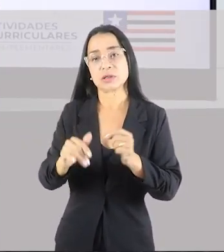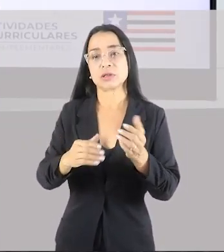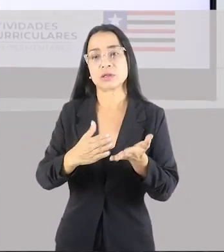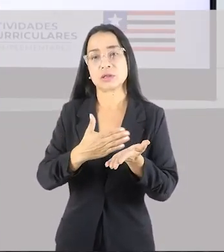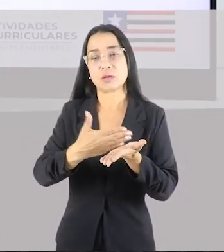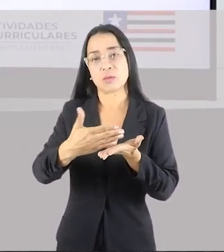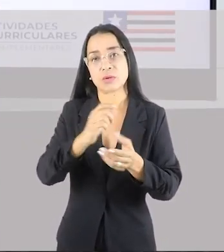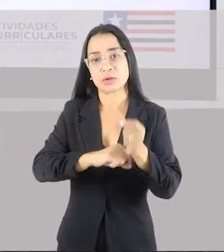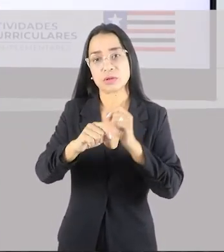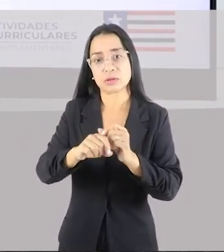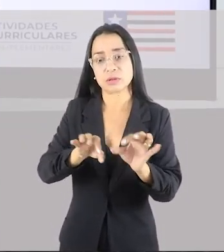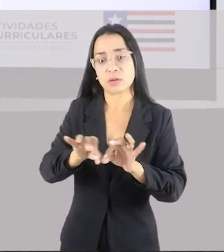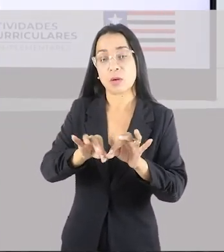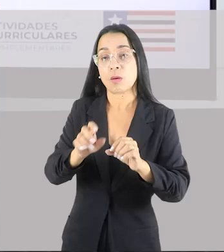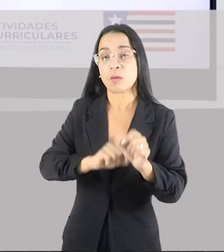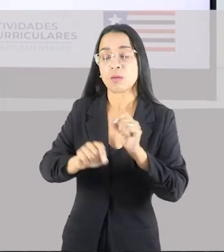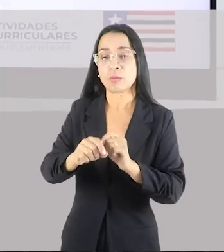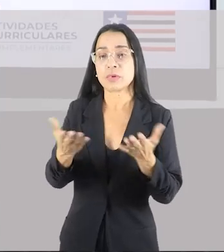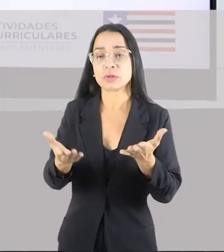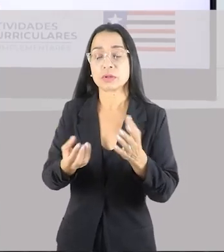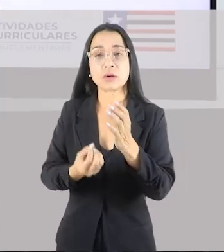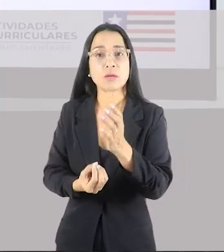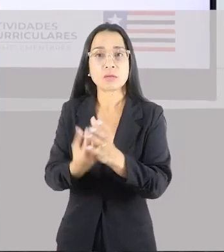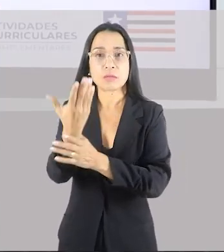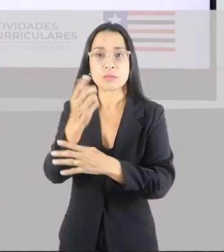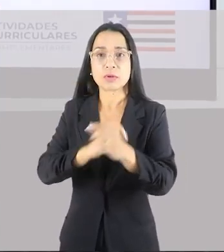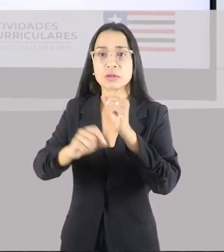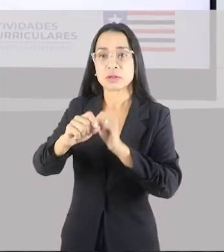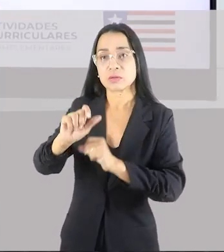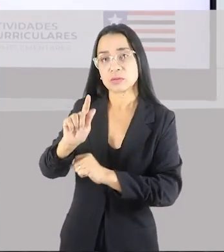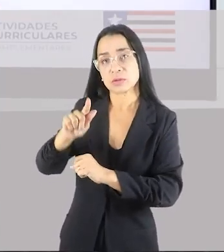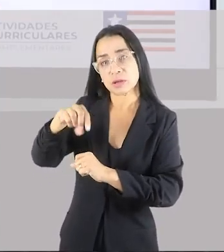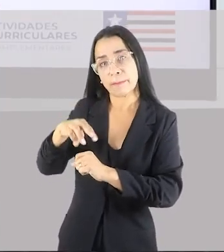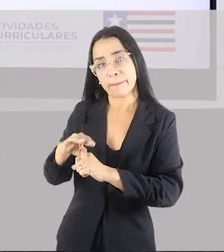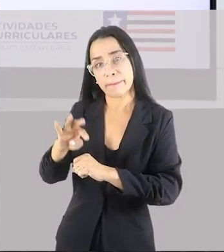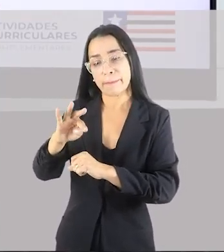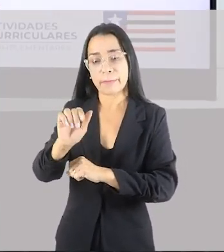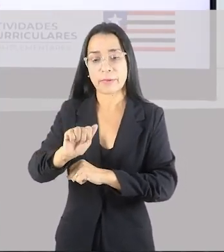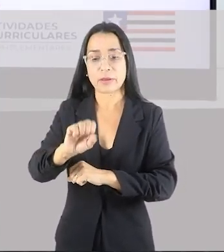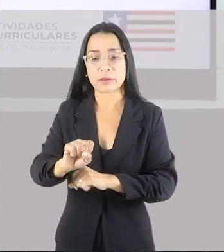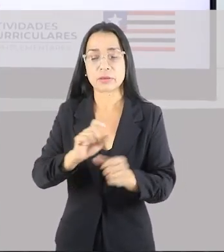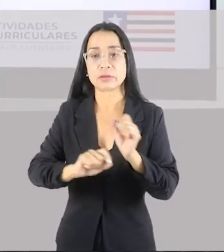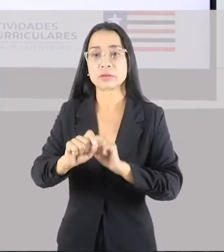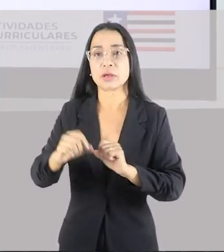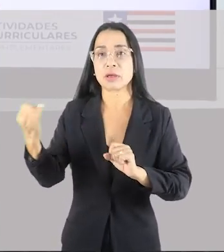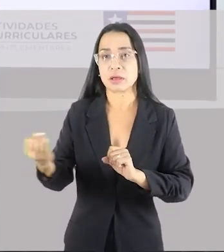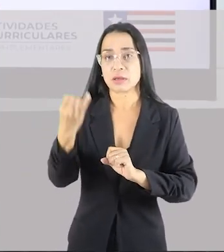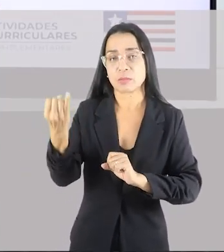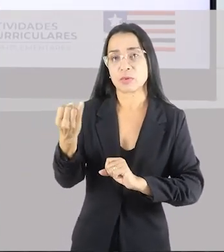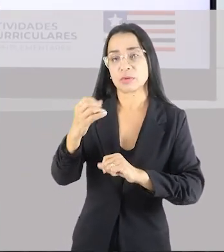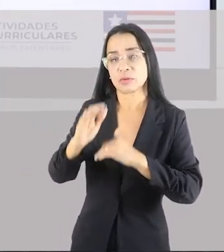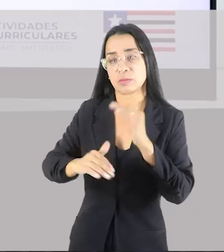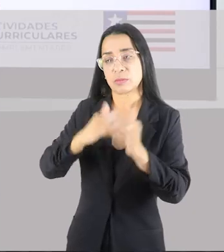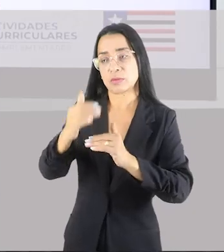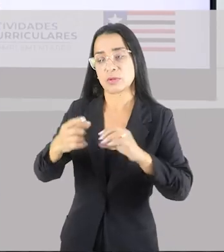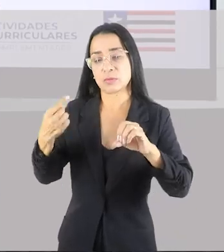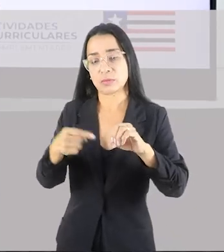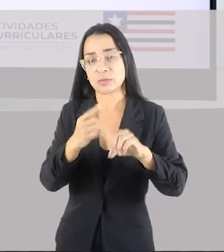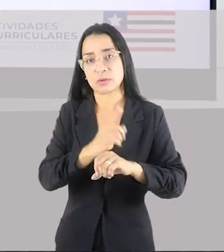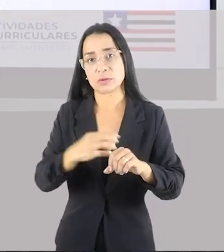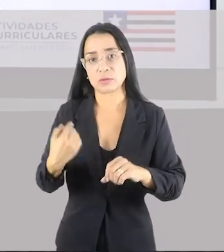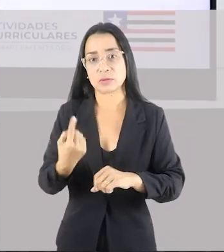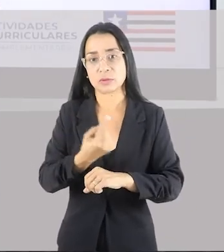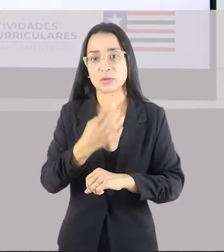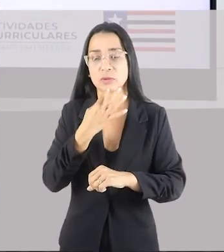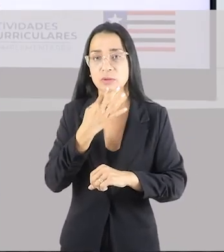início, a formação dos gametas, né, que é algo super importante para o processo de fecundação que a gente conhece, tá? A gente